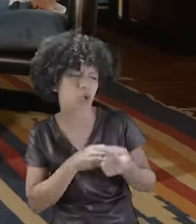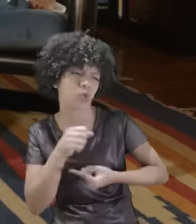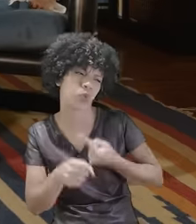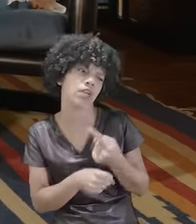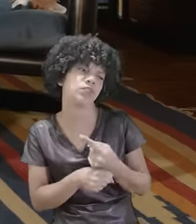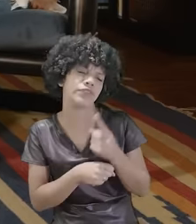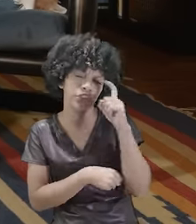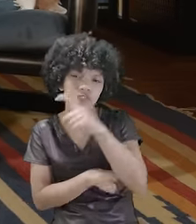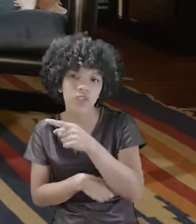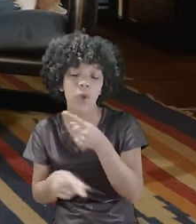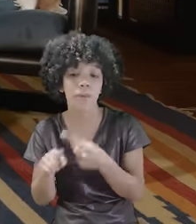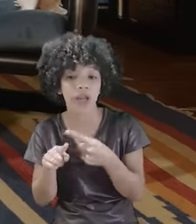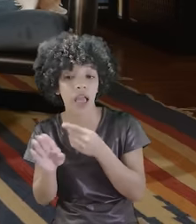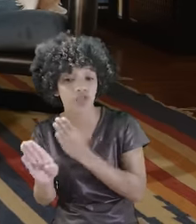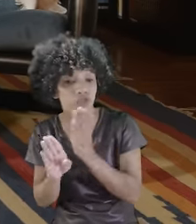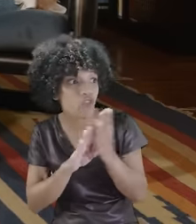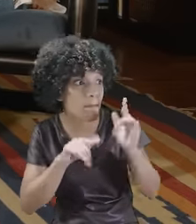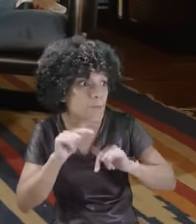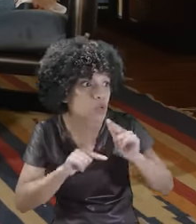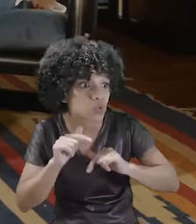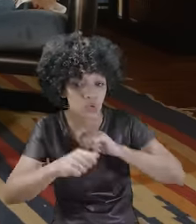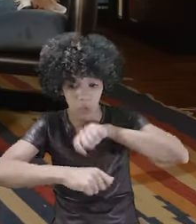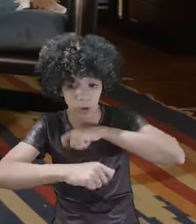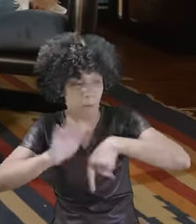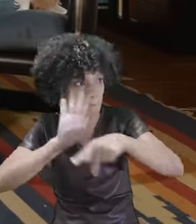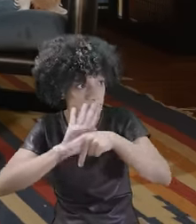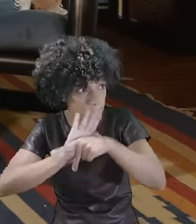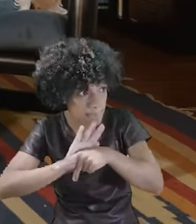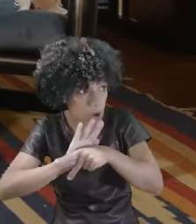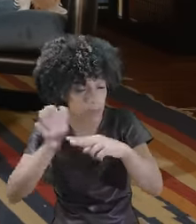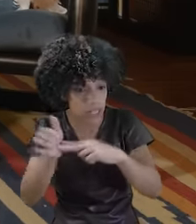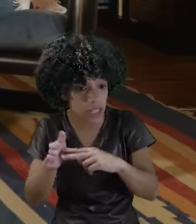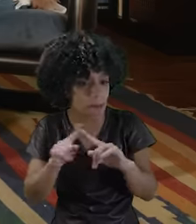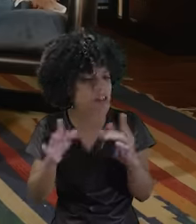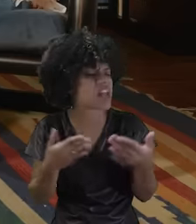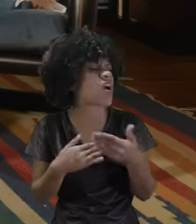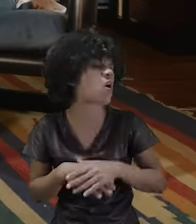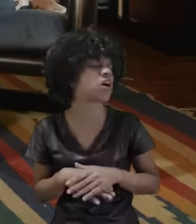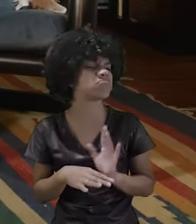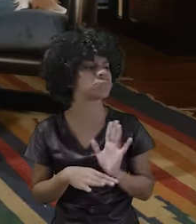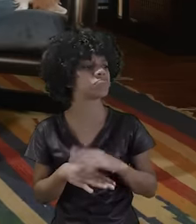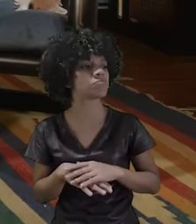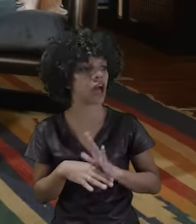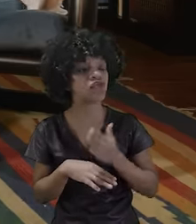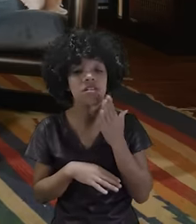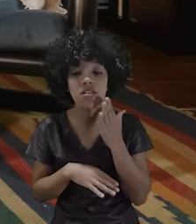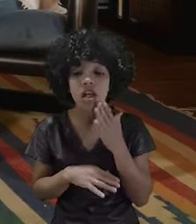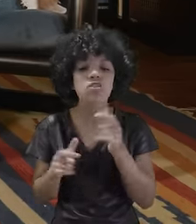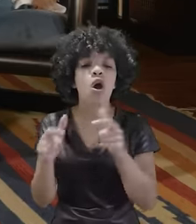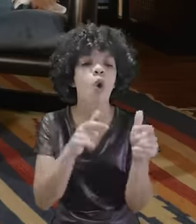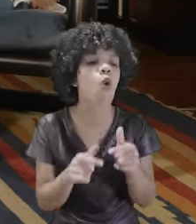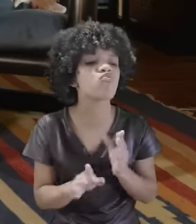difícil para achar as coisas de ter de fazer comida agora não não tem mais Deus sabe onde voz